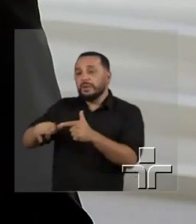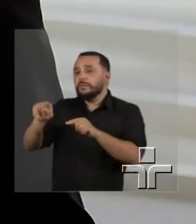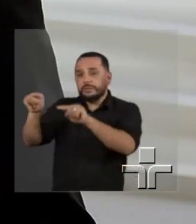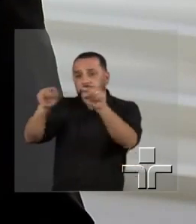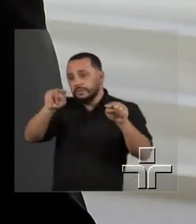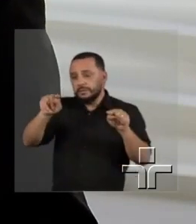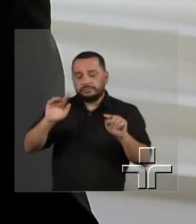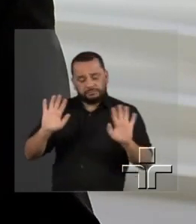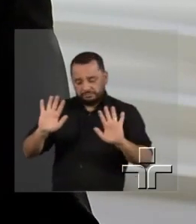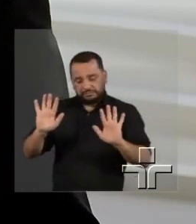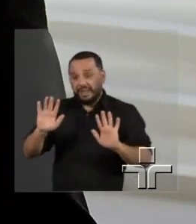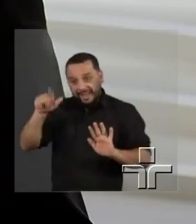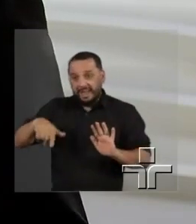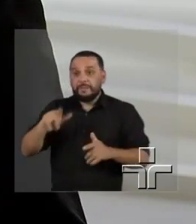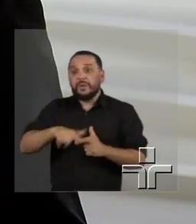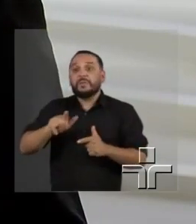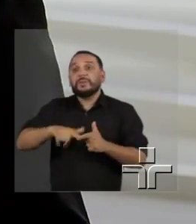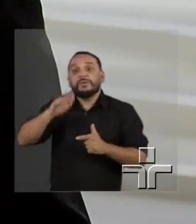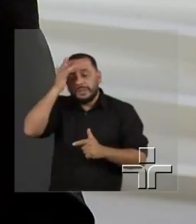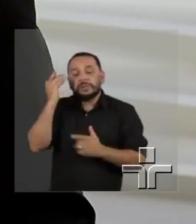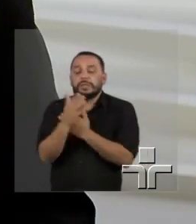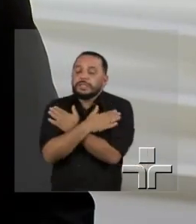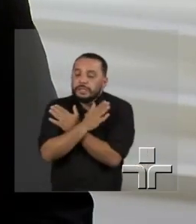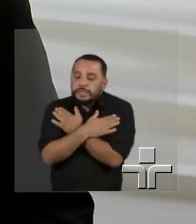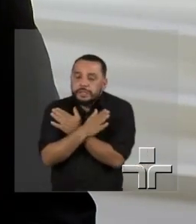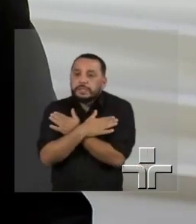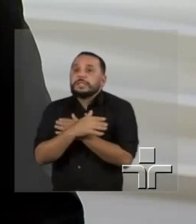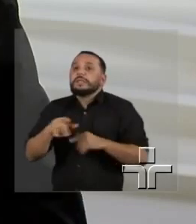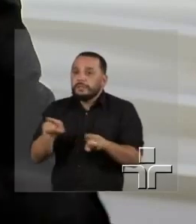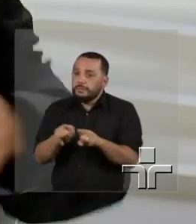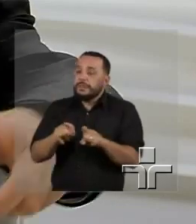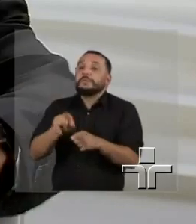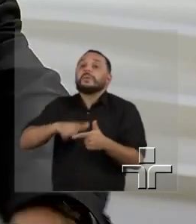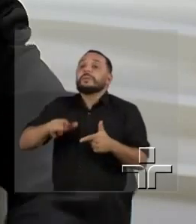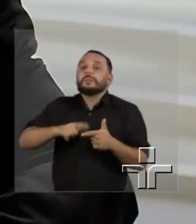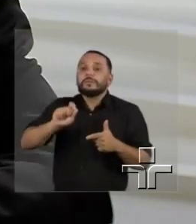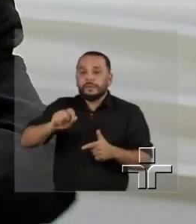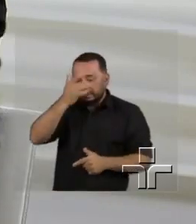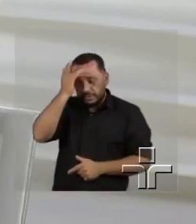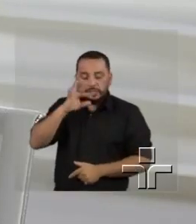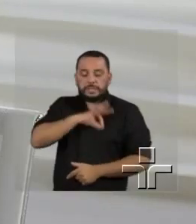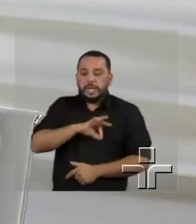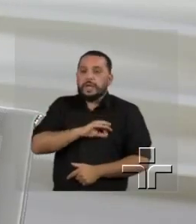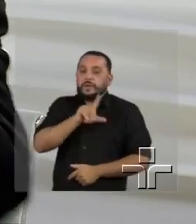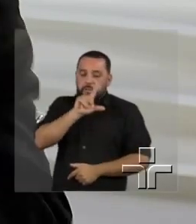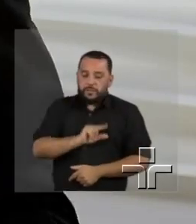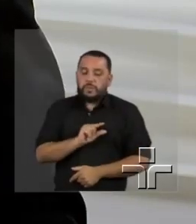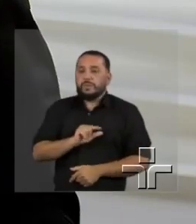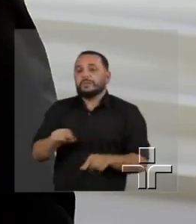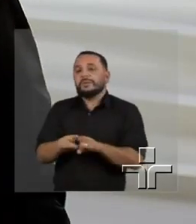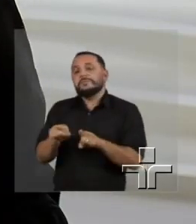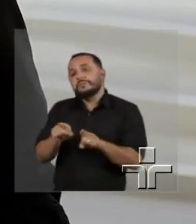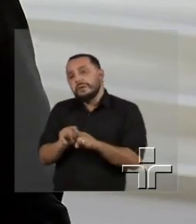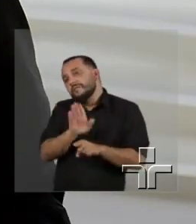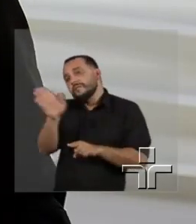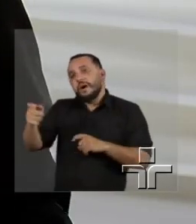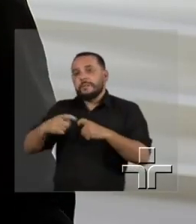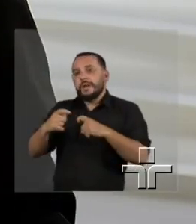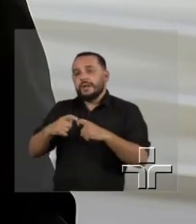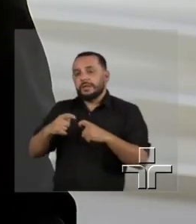moradia, não tenho... Então, minha situação é outra, né? A gente tem que analisar dentro daquela categoria que é mais afetada,